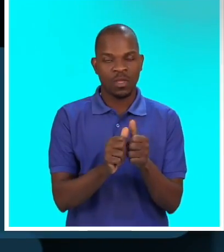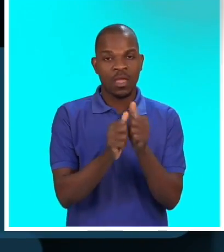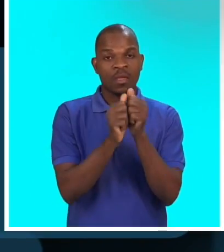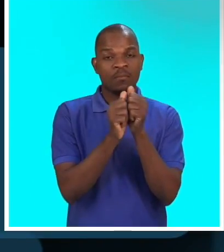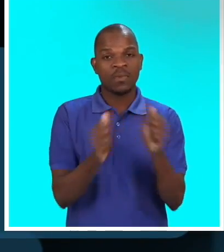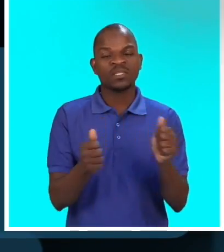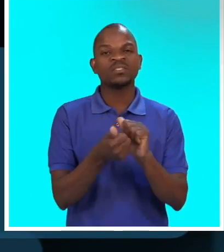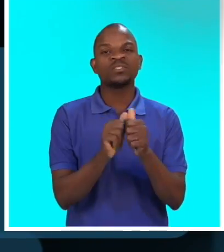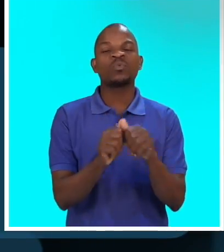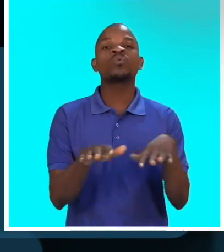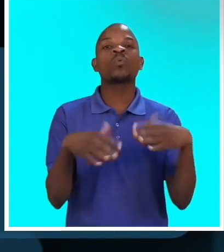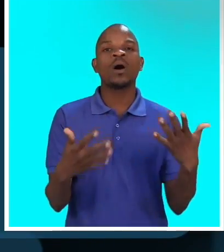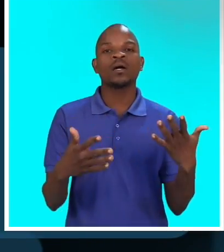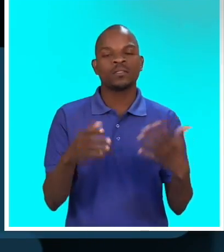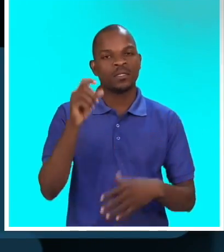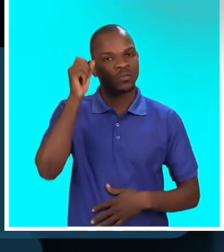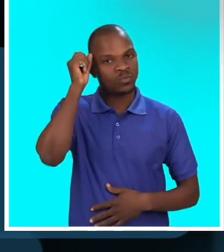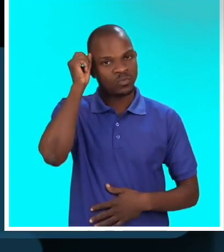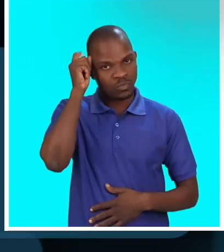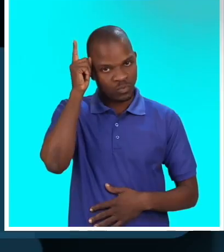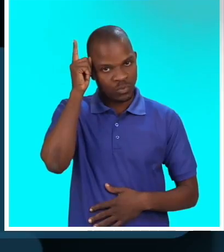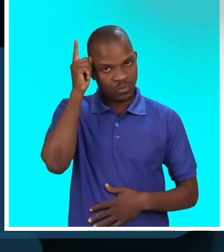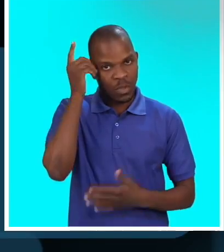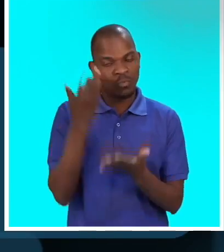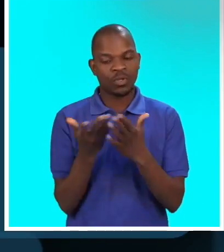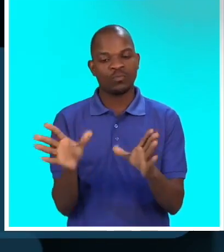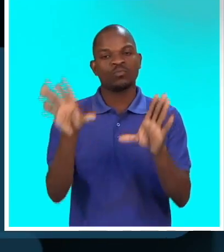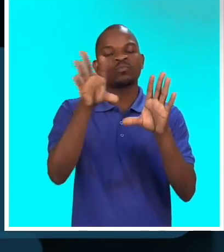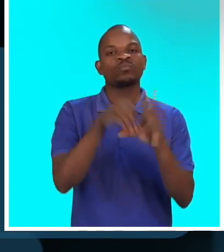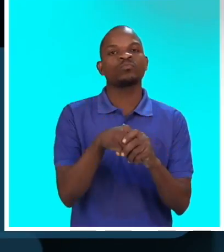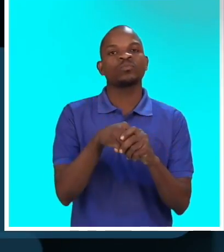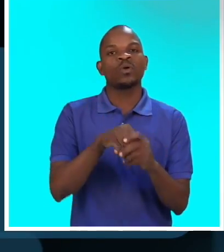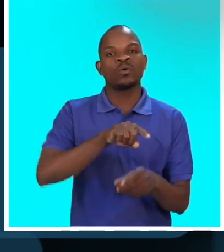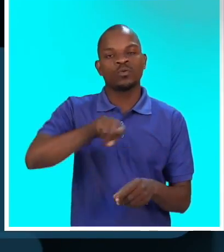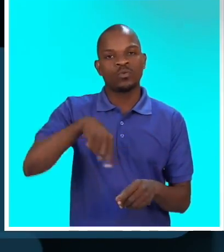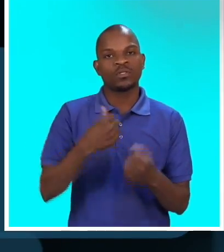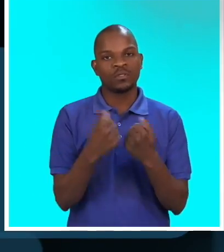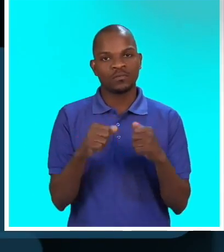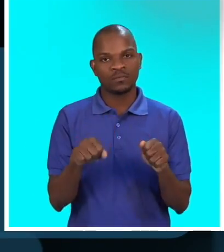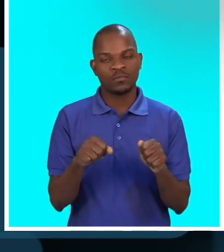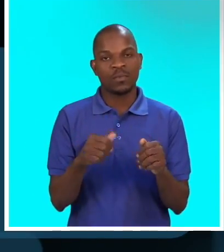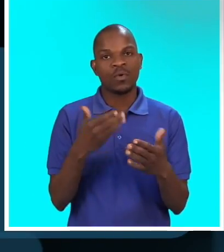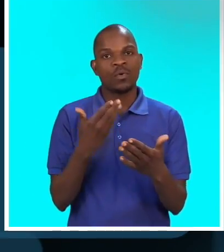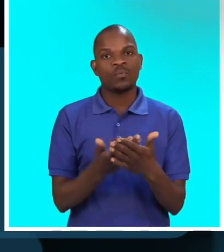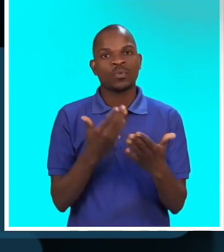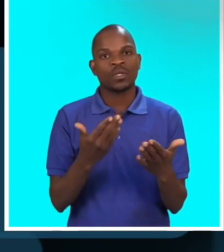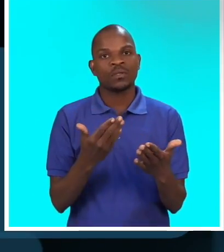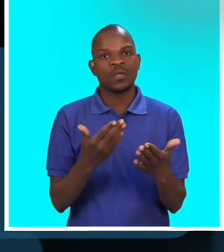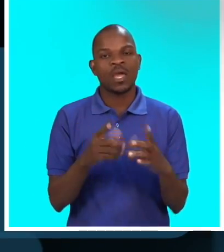vai ser a modalidade tradicional. Também faz parte de nós, que são